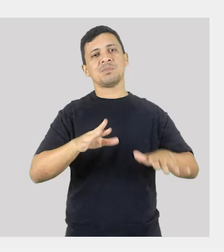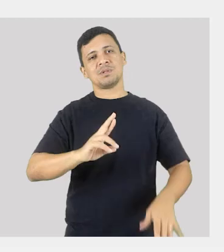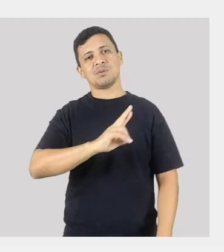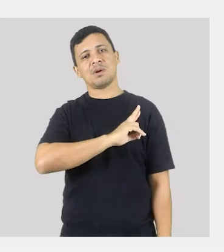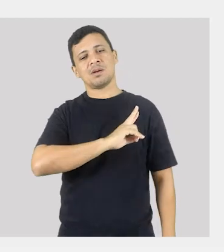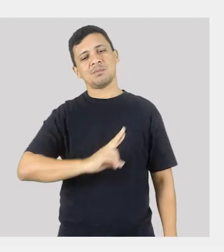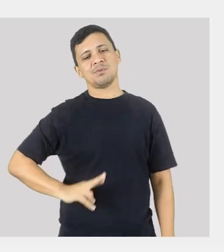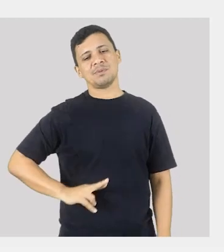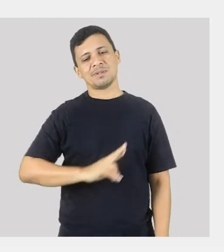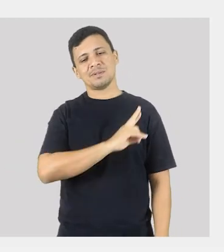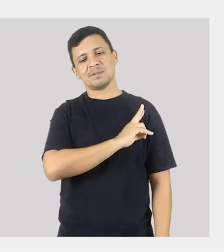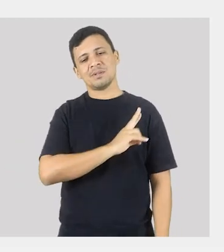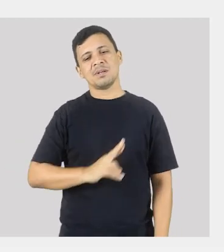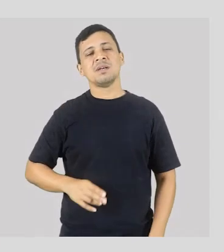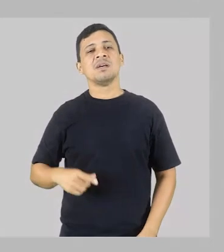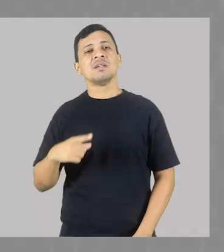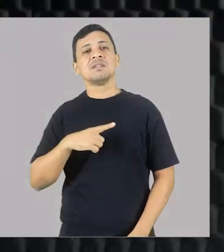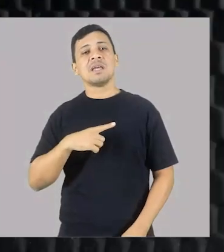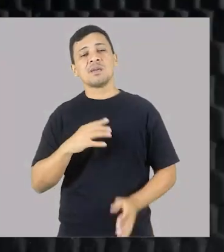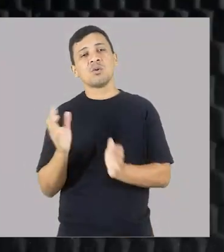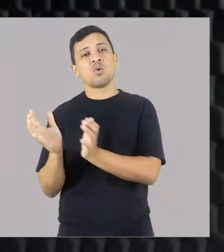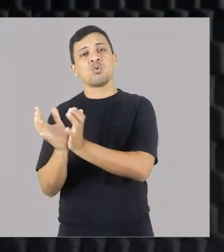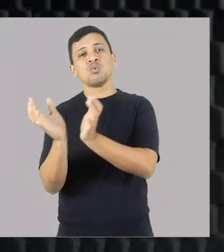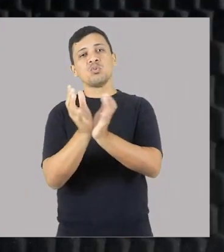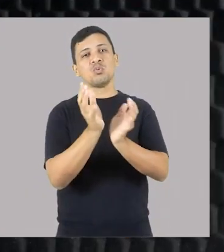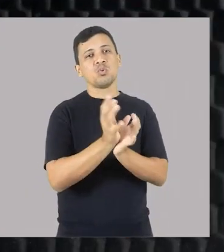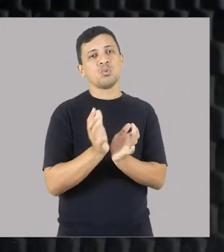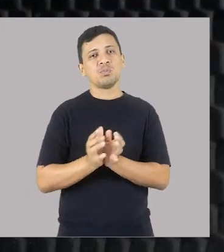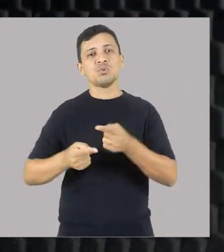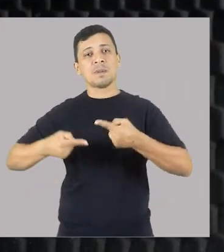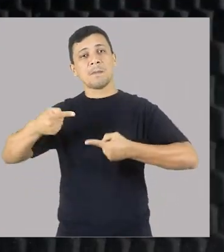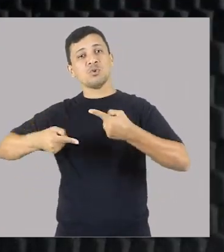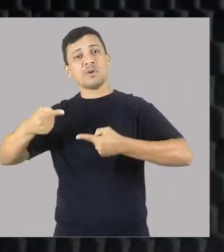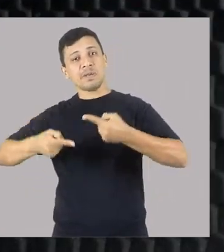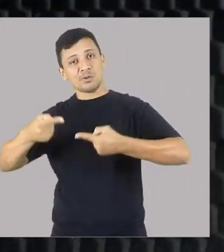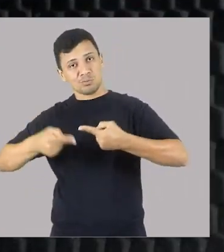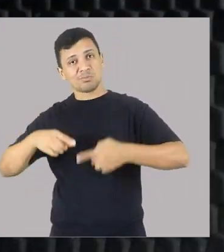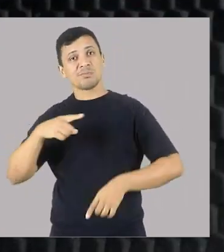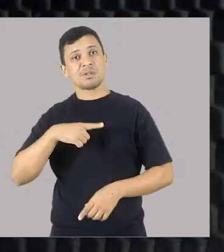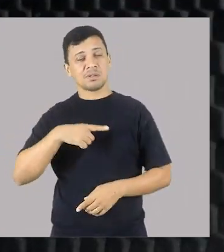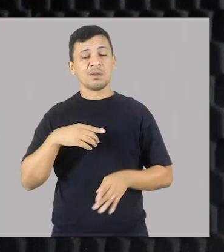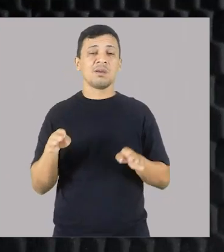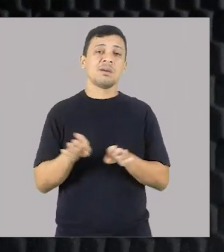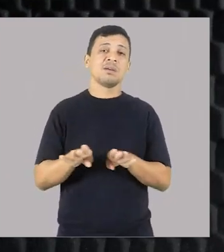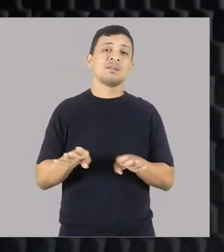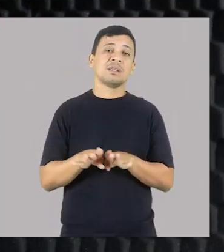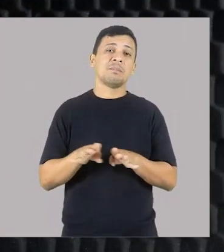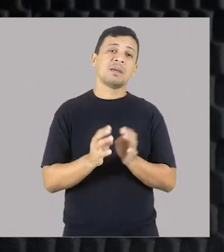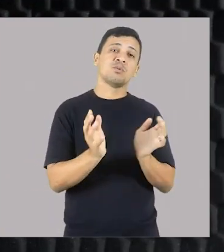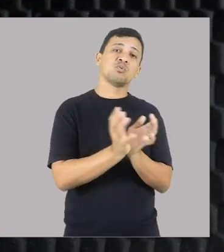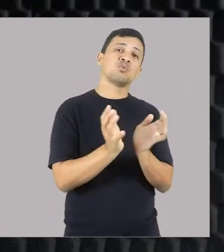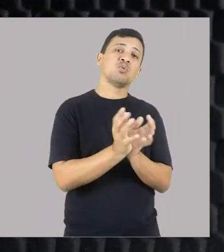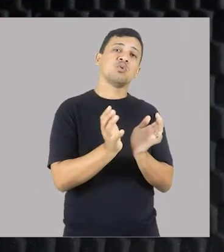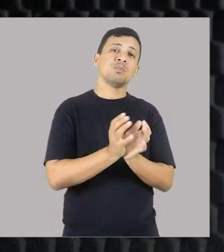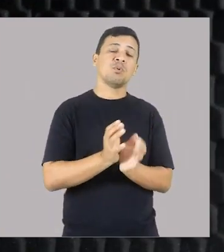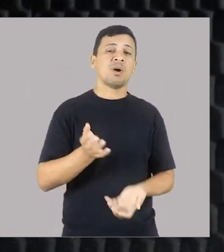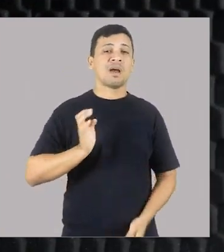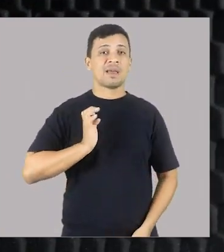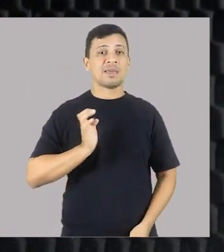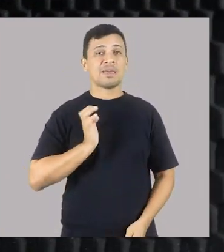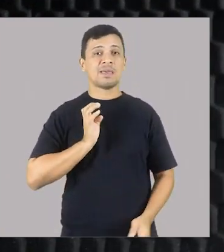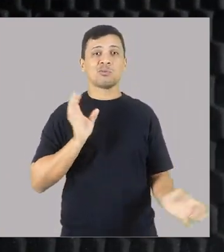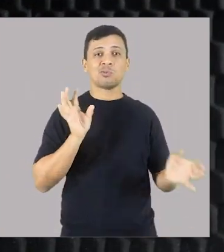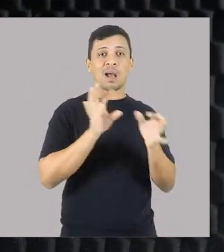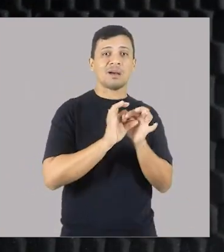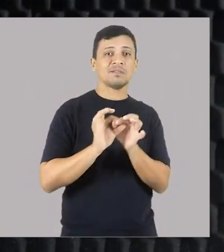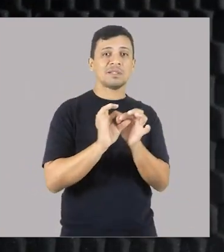a participação de partidos, de agremiações políticas, onde você tem o envolvimento de elites ligadas ao café no